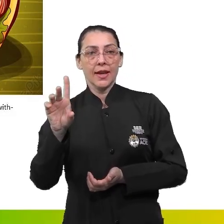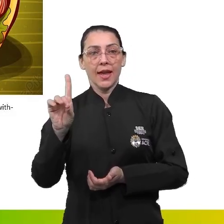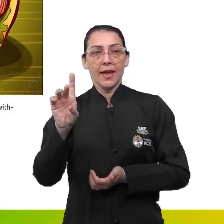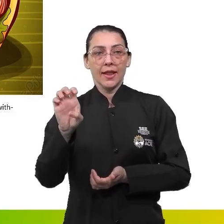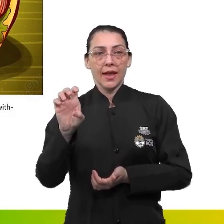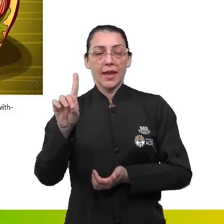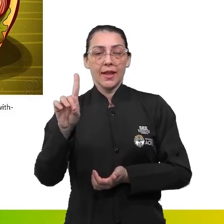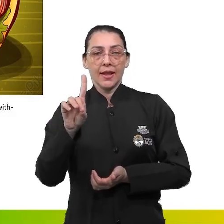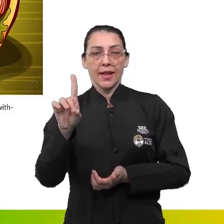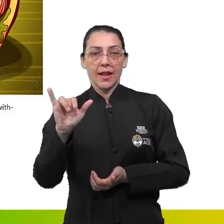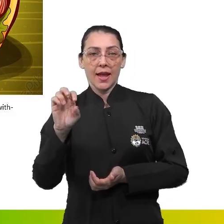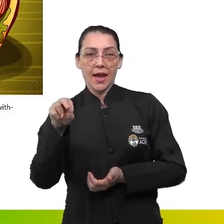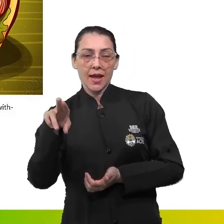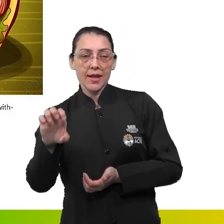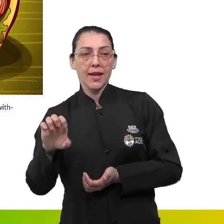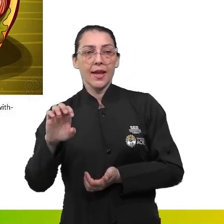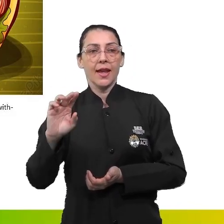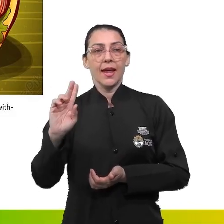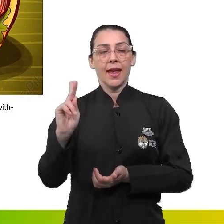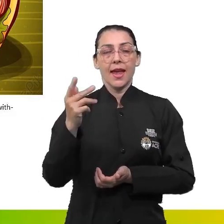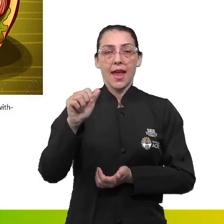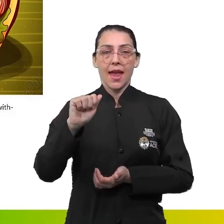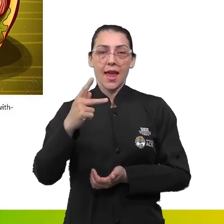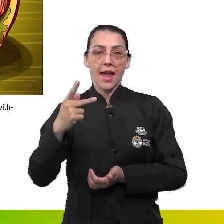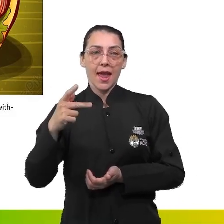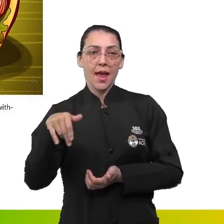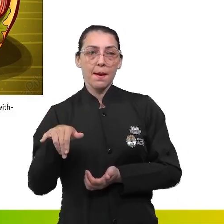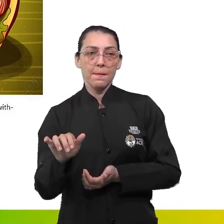deadline, happy hour,